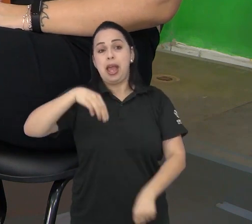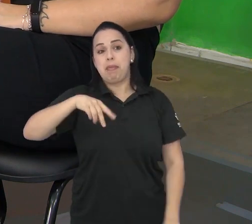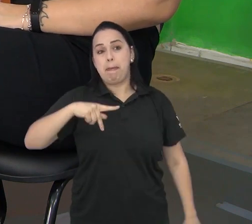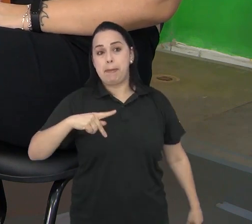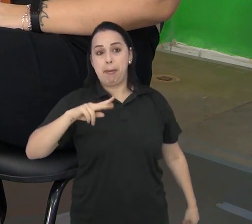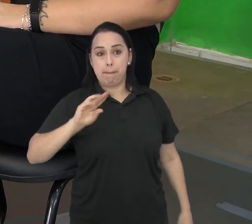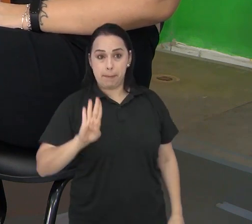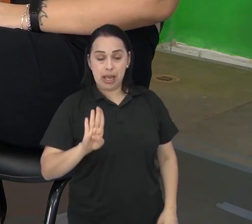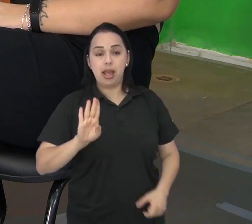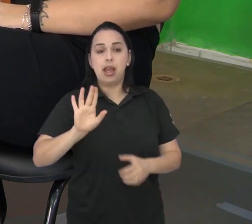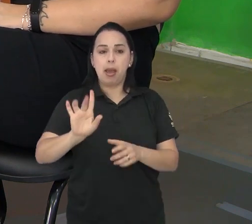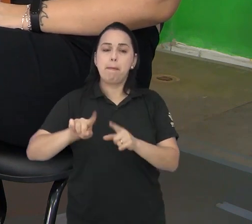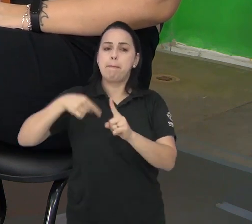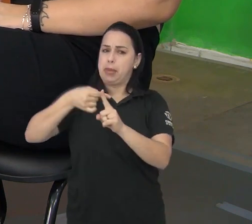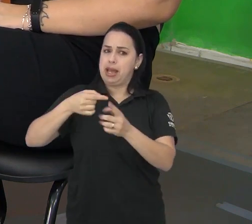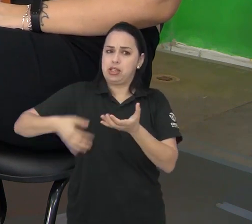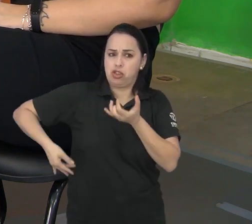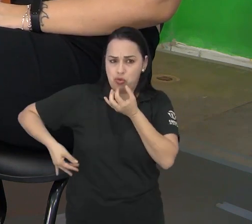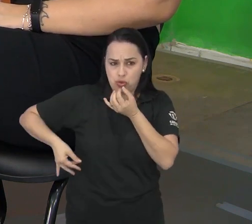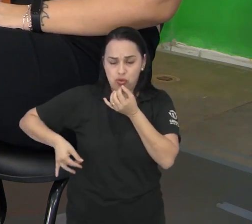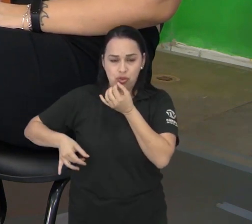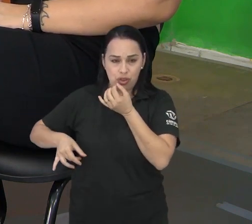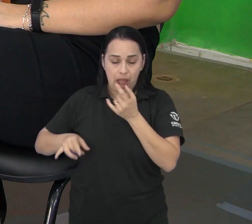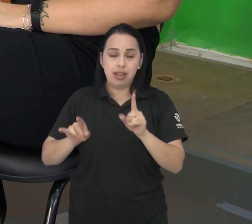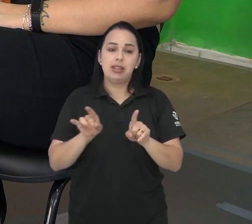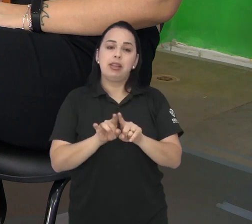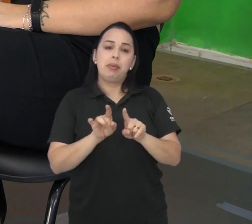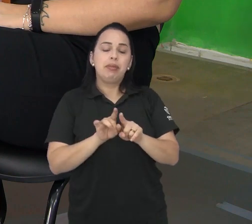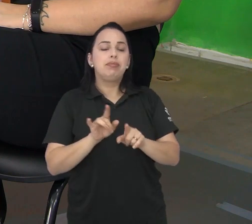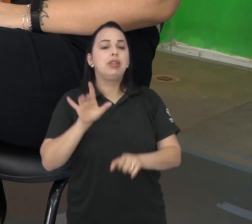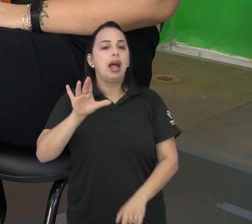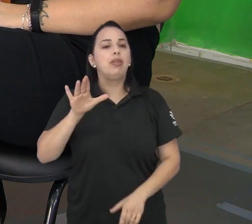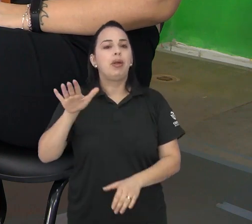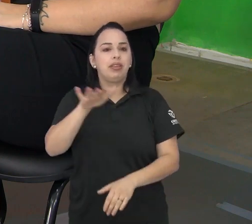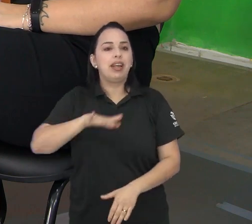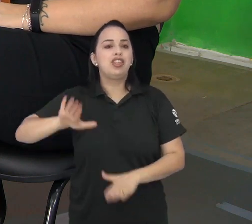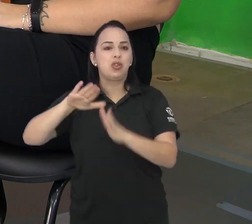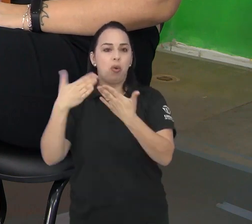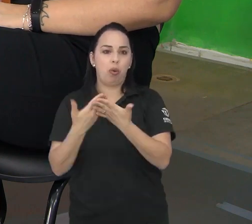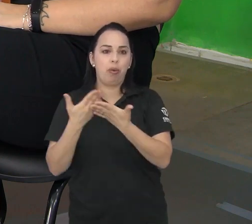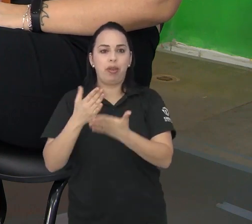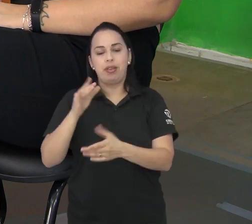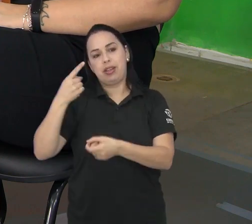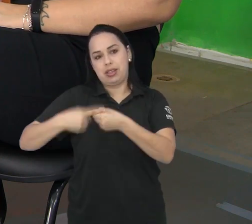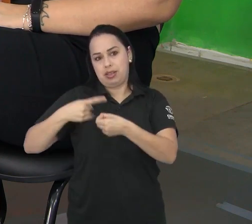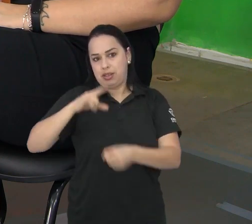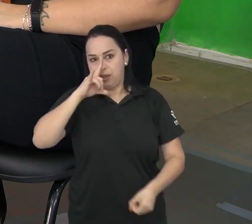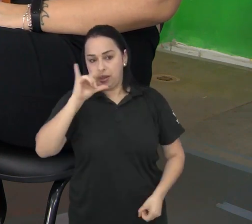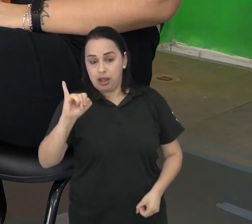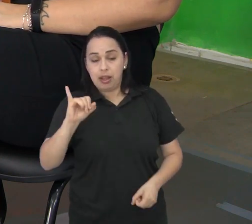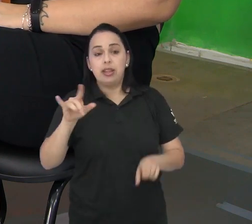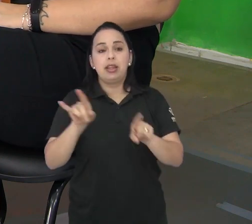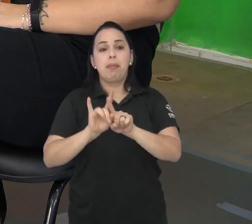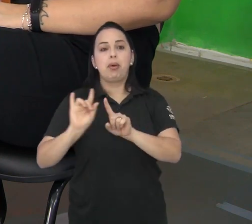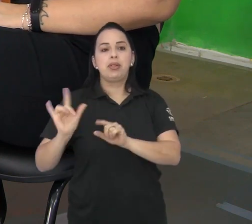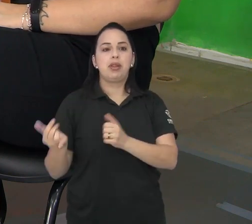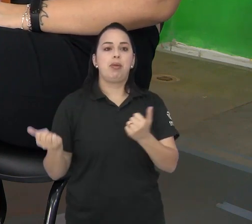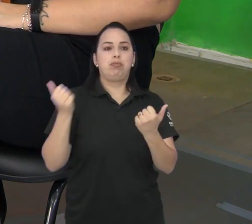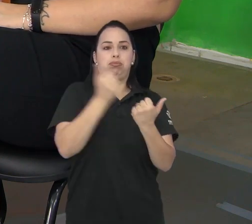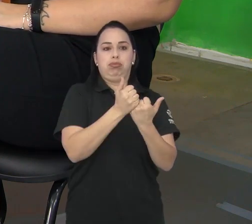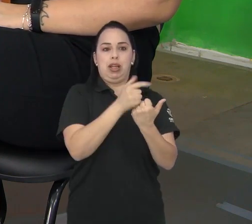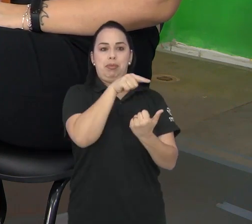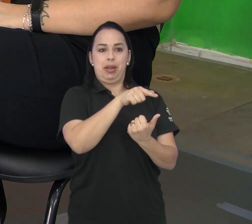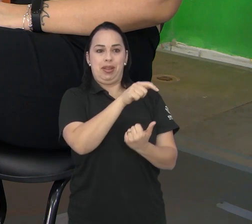Jazz, lá do Conservatório de Tatuí. E a partir dali, eu comecei já a ser educador no Projeto Guri, fiz um